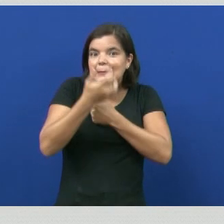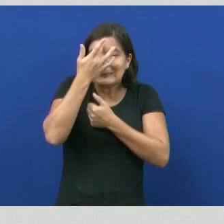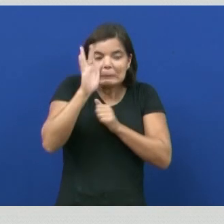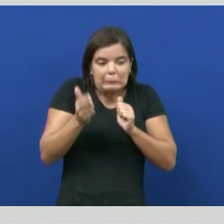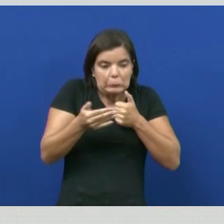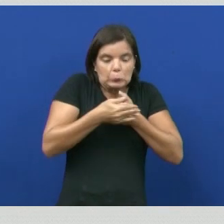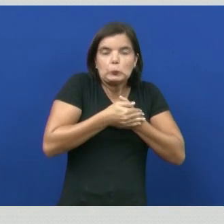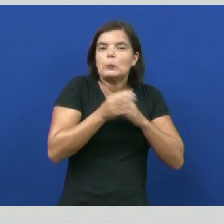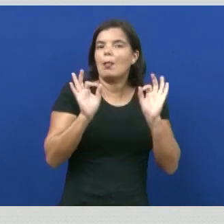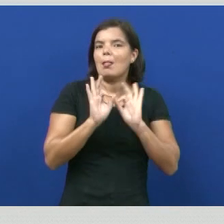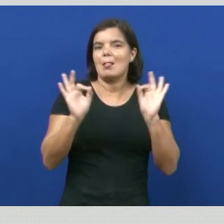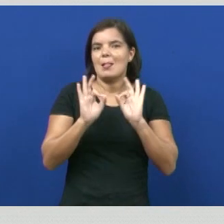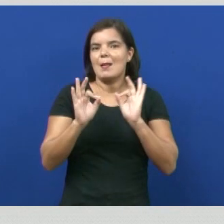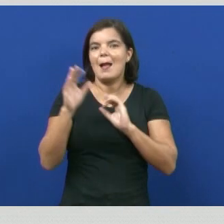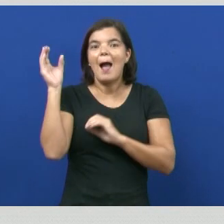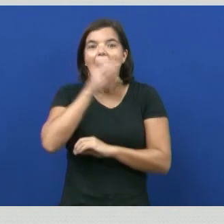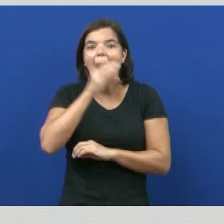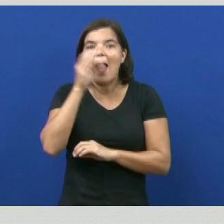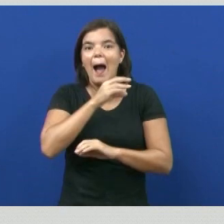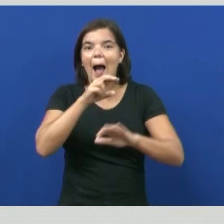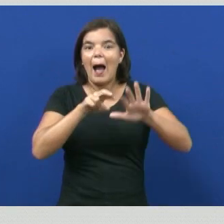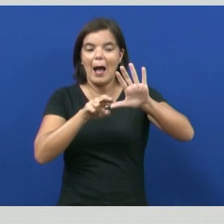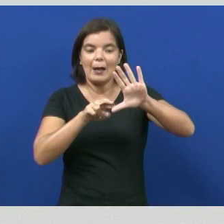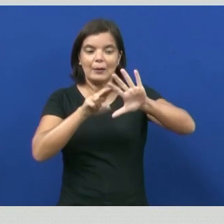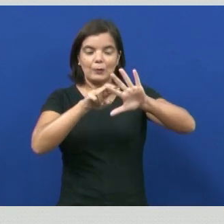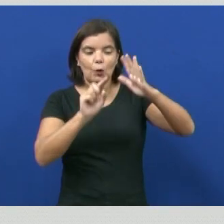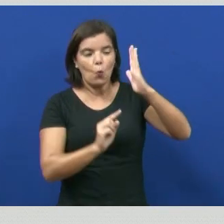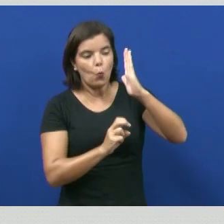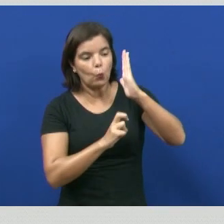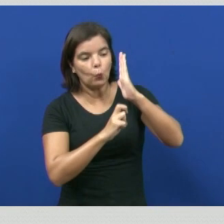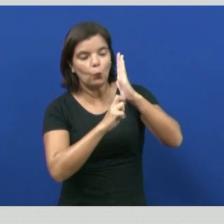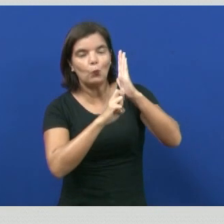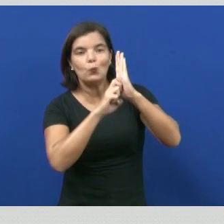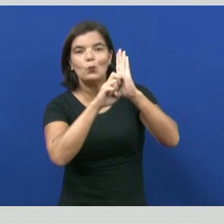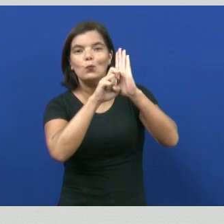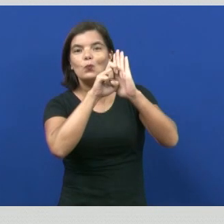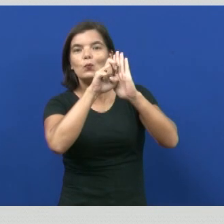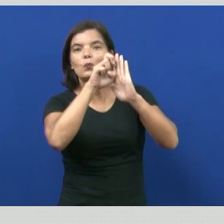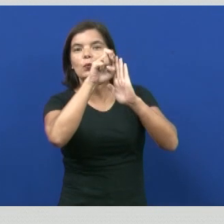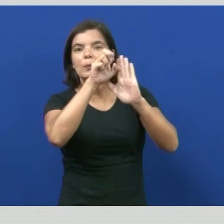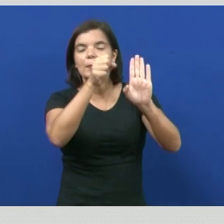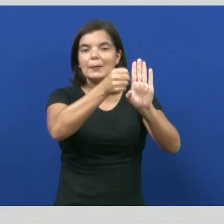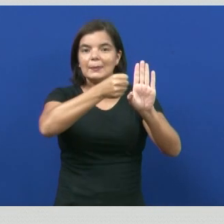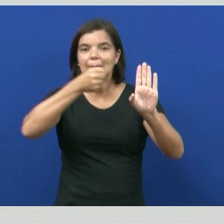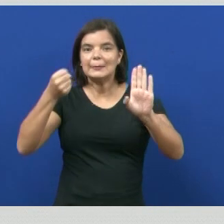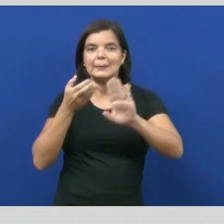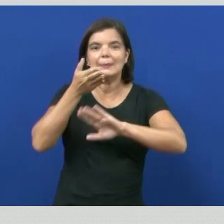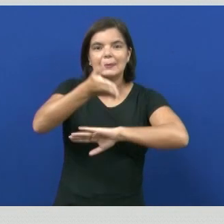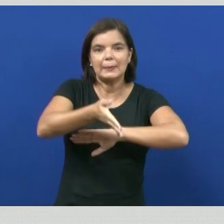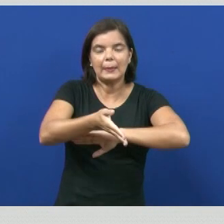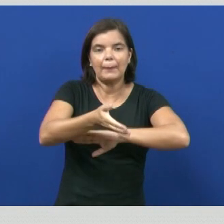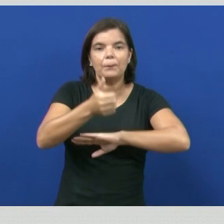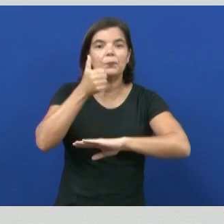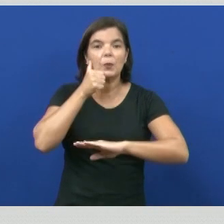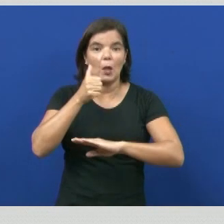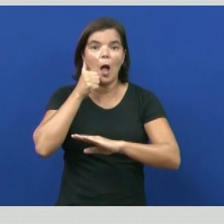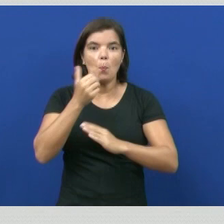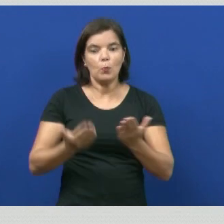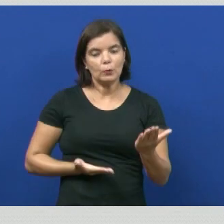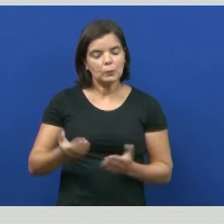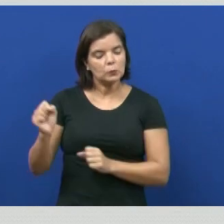se esconder, correu para o elevador, apertou o botão e foi o tempo de abrir a porta e entrar. A empregada